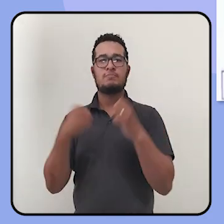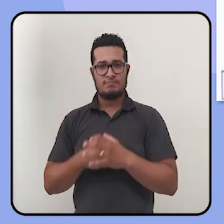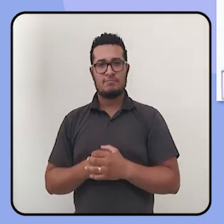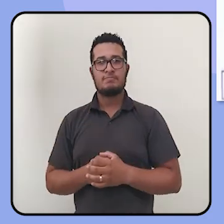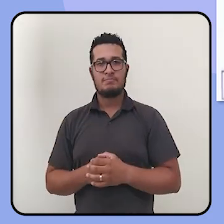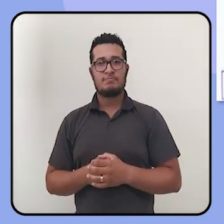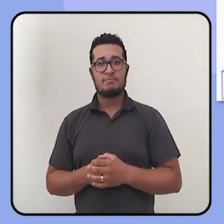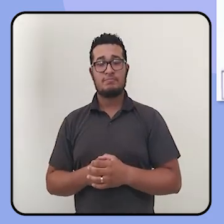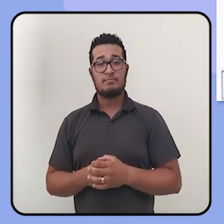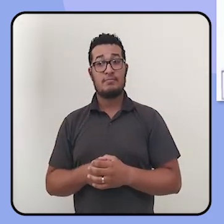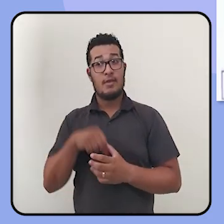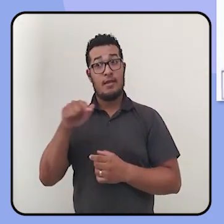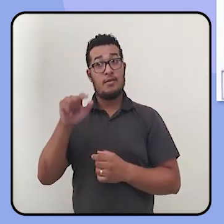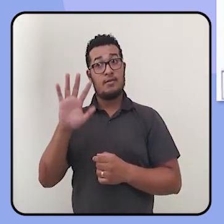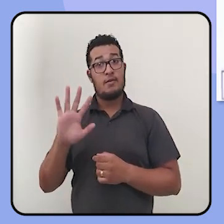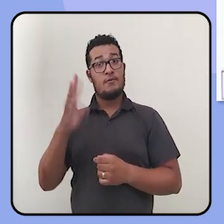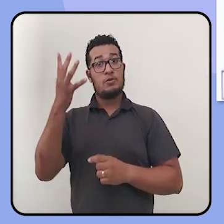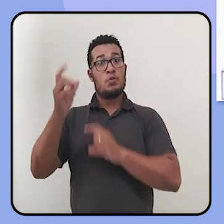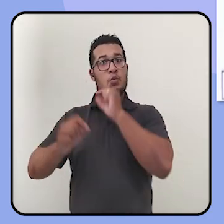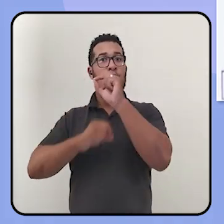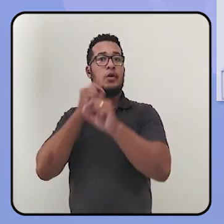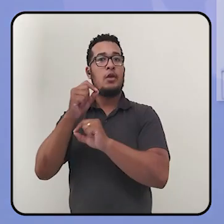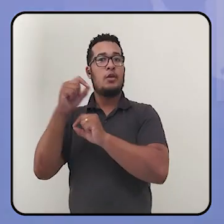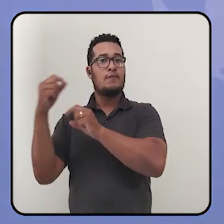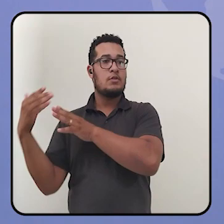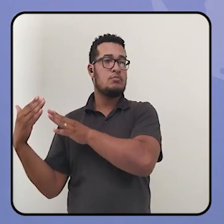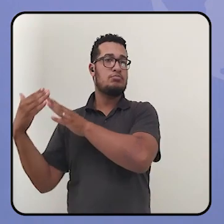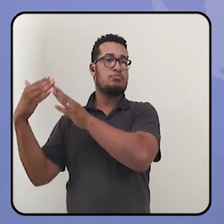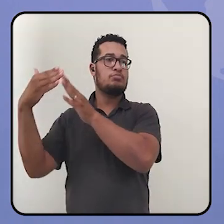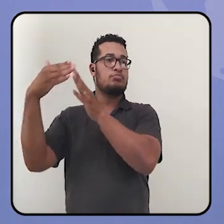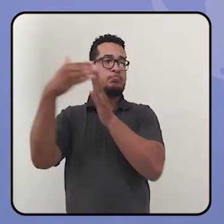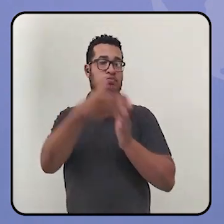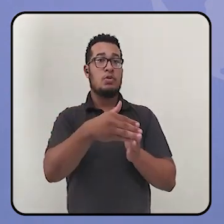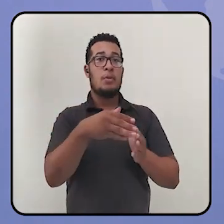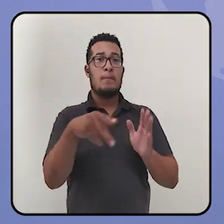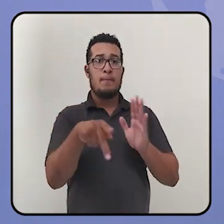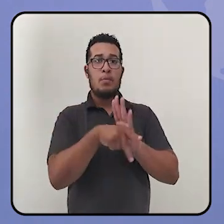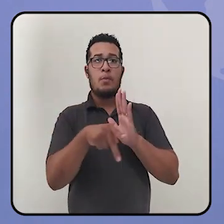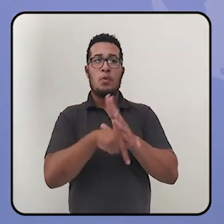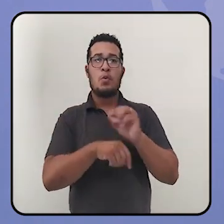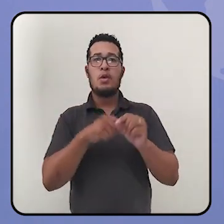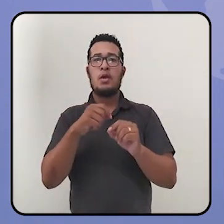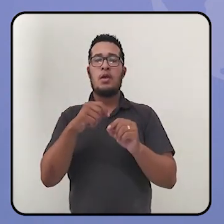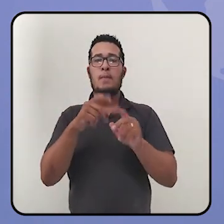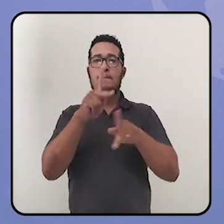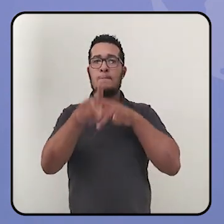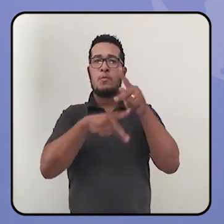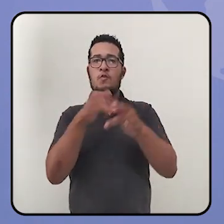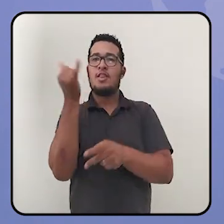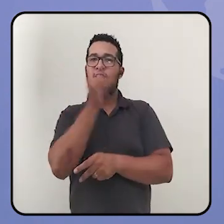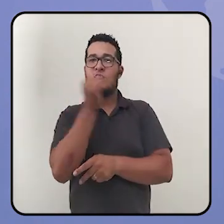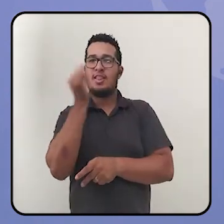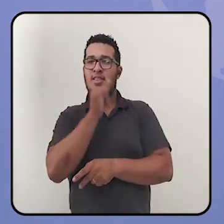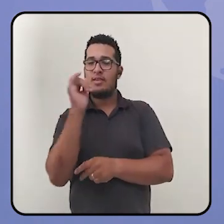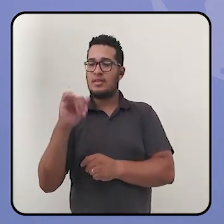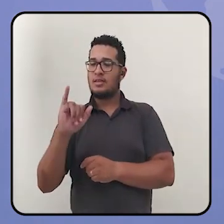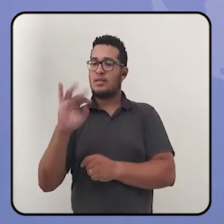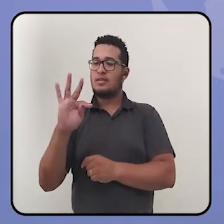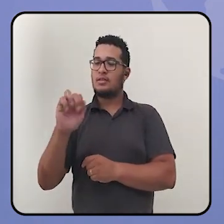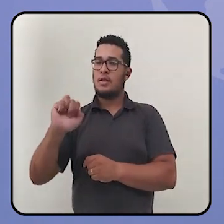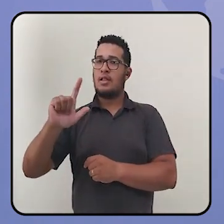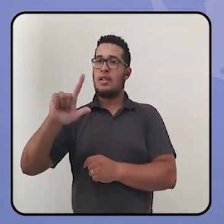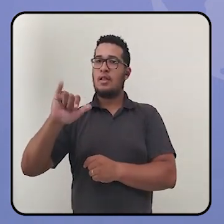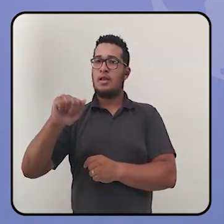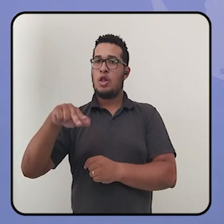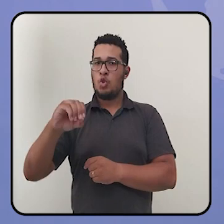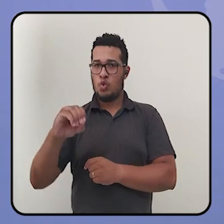Pacífico até chegar na América, e da América do Sul eles se espalharam pela América Central